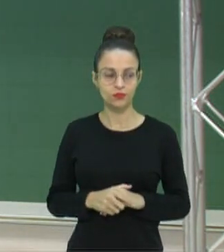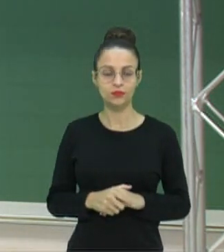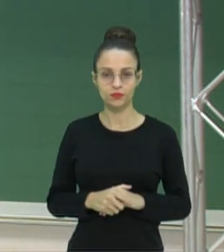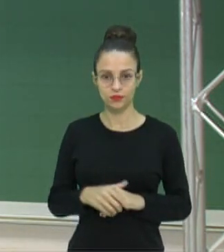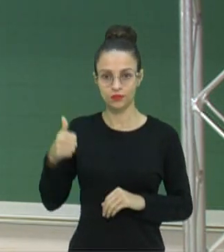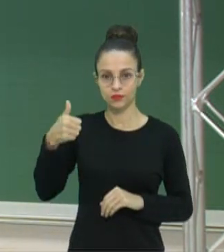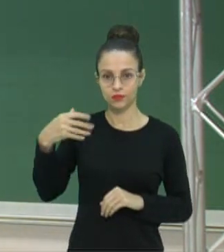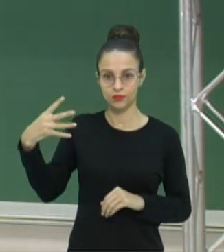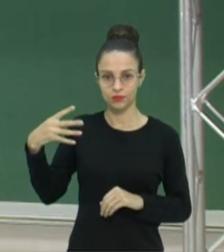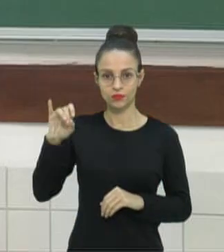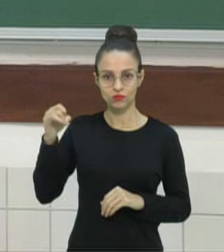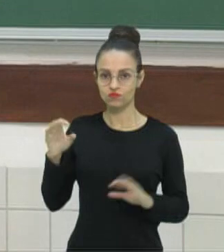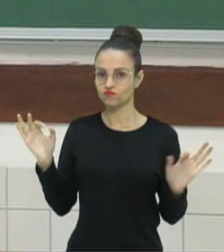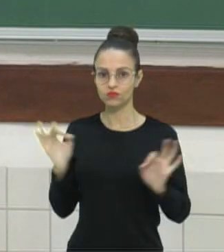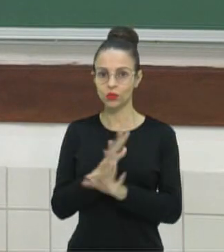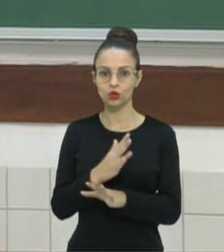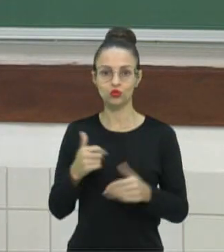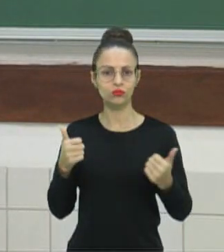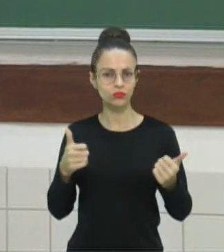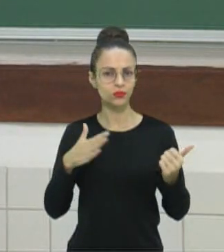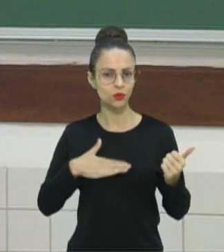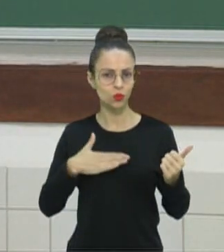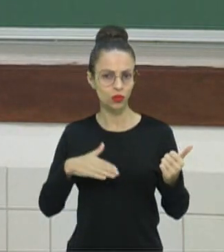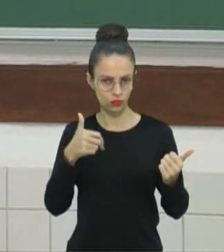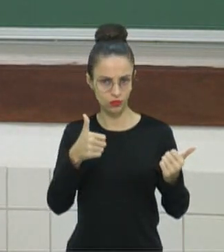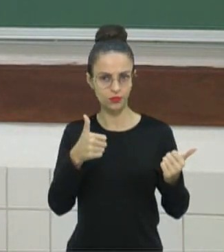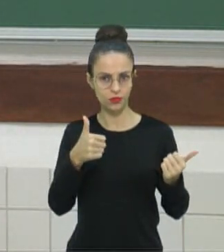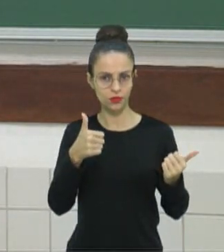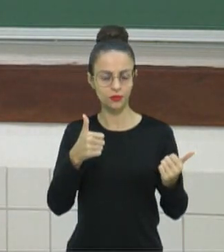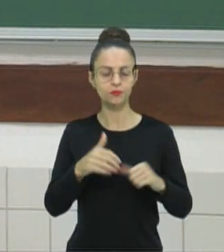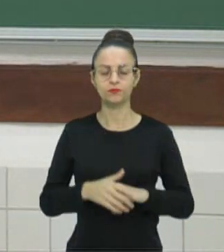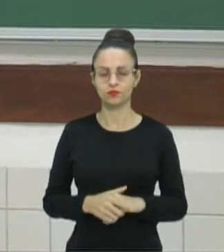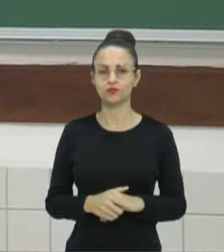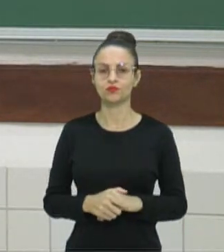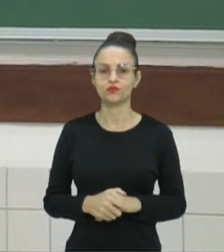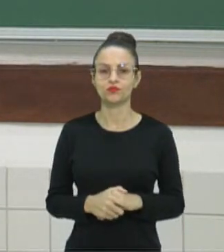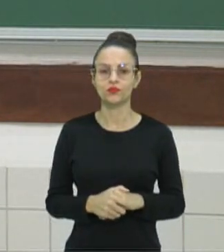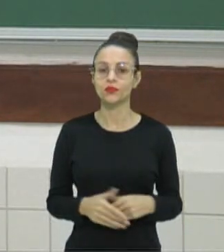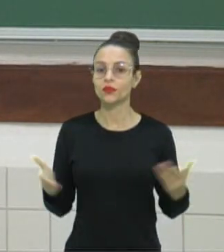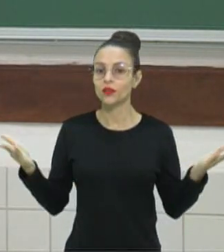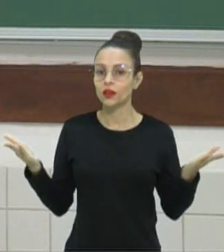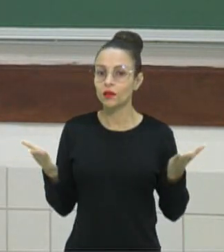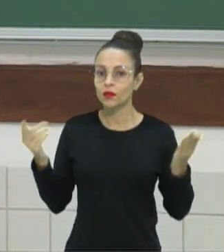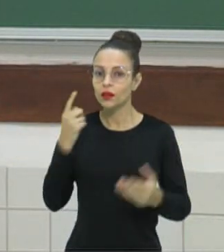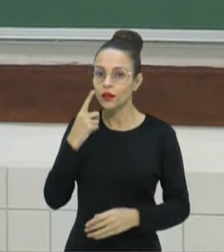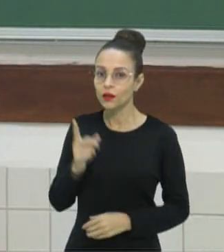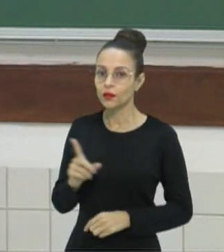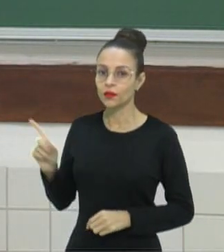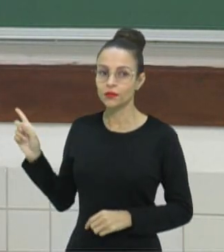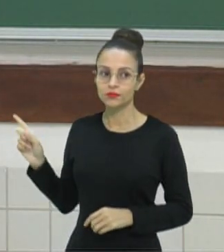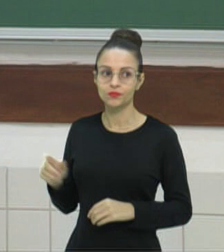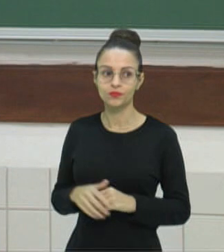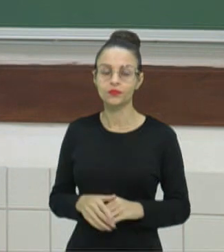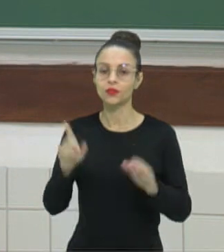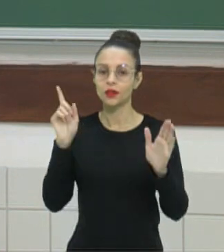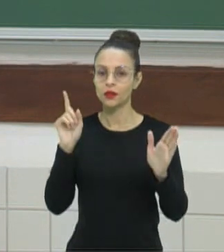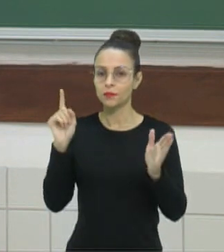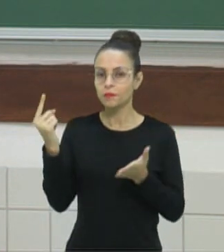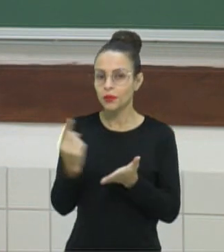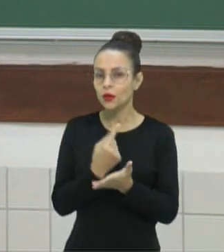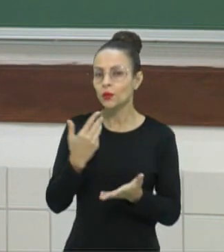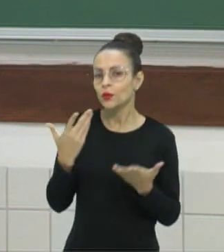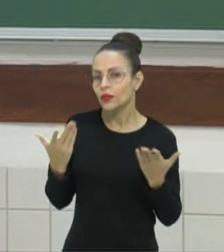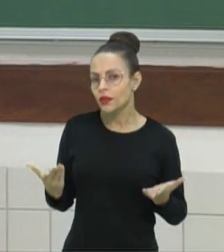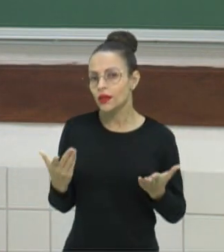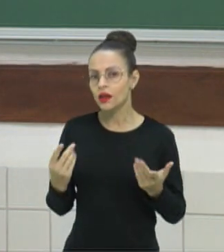14 joules. Pronto. Tranquilinho, né? Bem de boa. Agora aqui, ó. Ele pergunta para nós